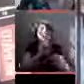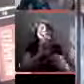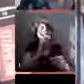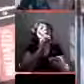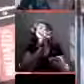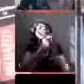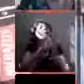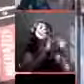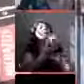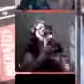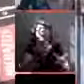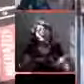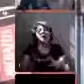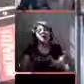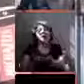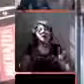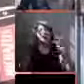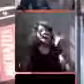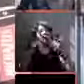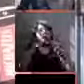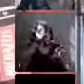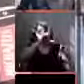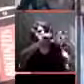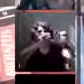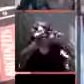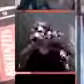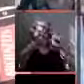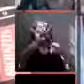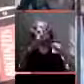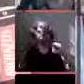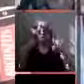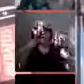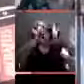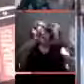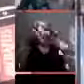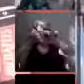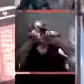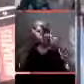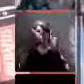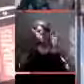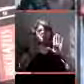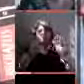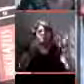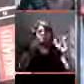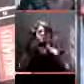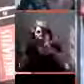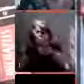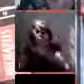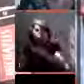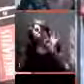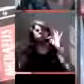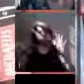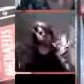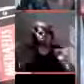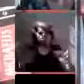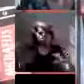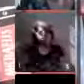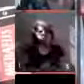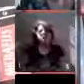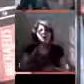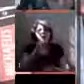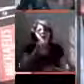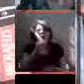né? Então, você tem que selecionar só aquilo onde há batata, mas você pega, por exemplo,